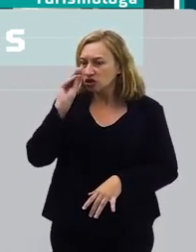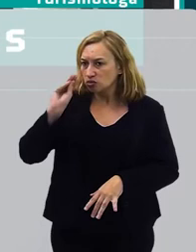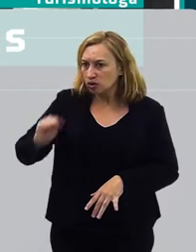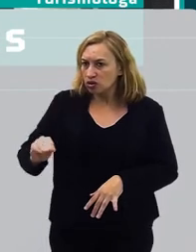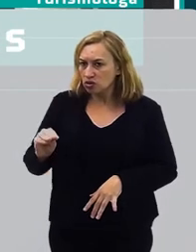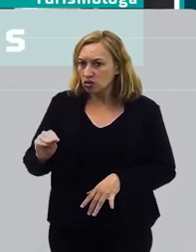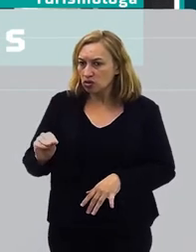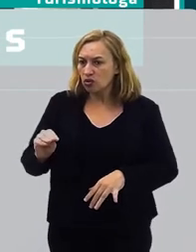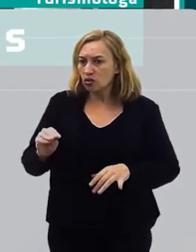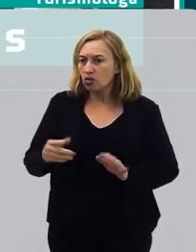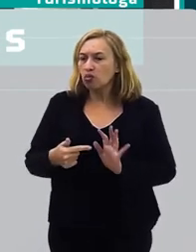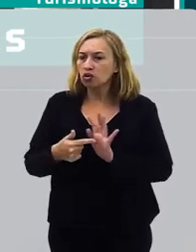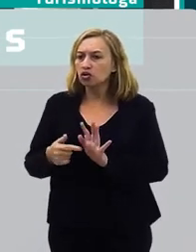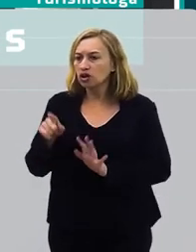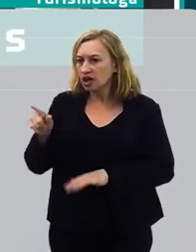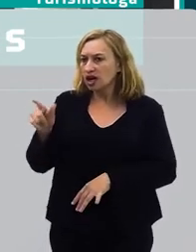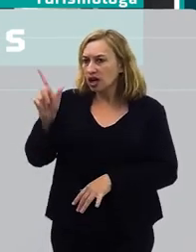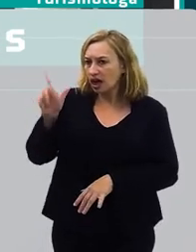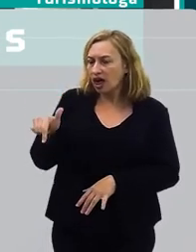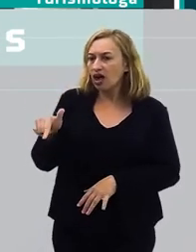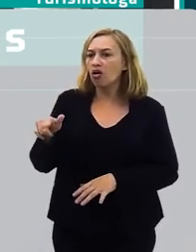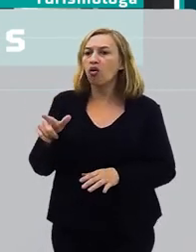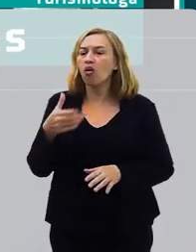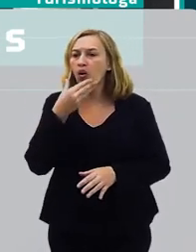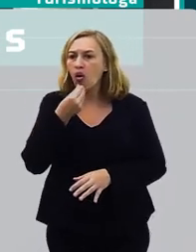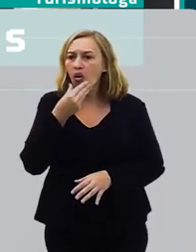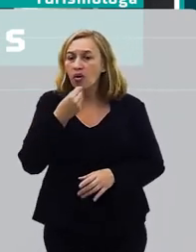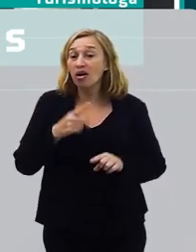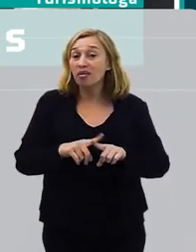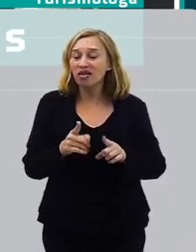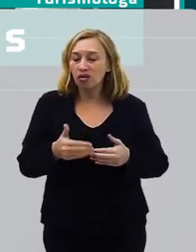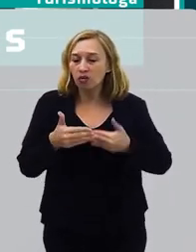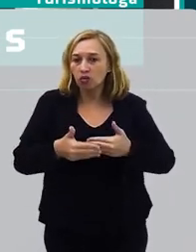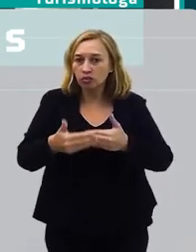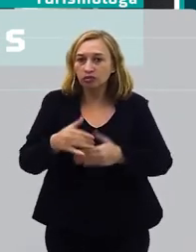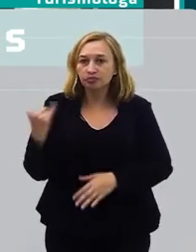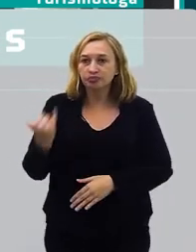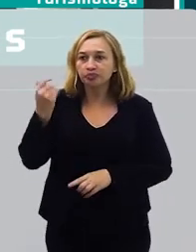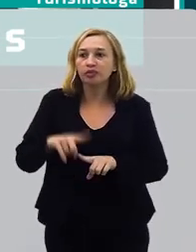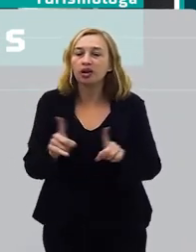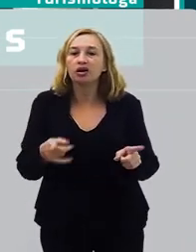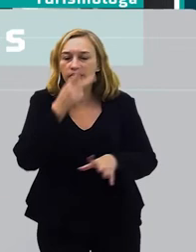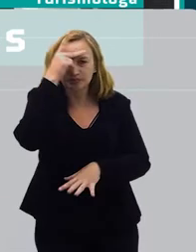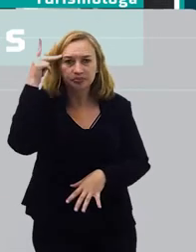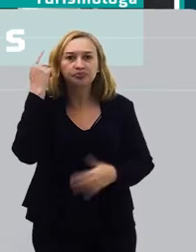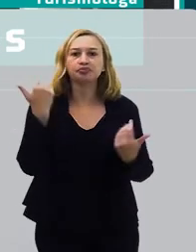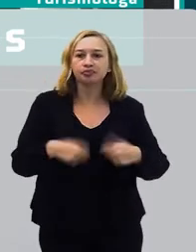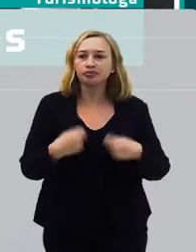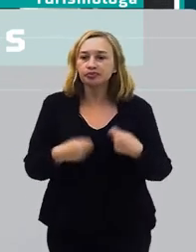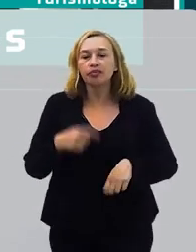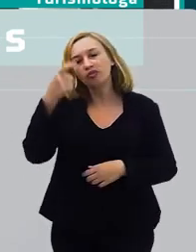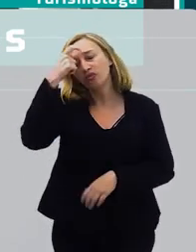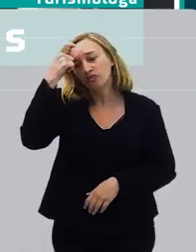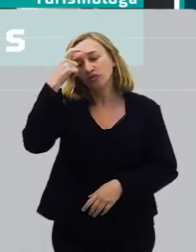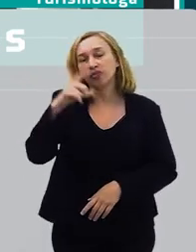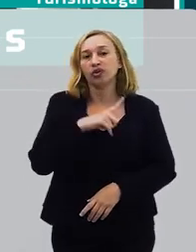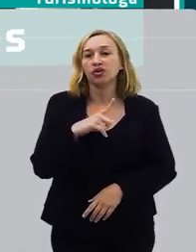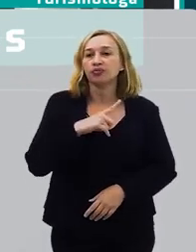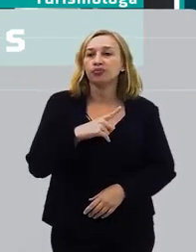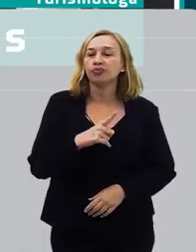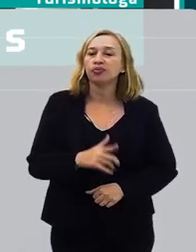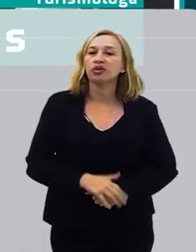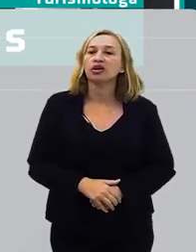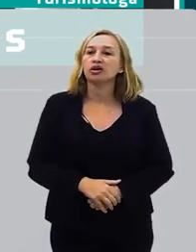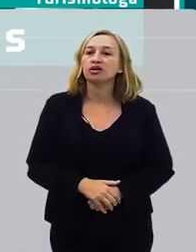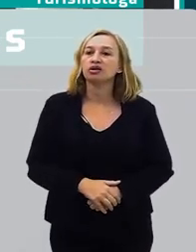Então, é um passo importante, mas para além disso, as pessoas precisam se